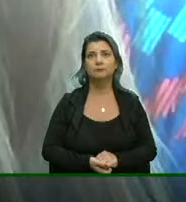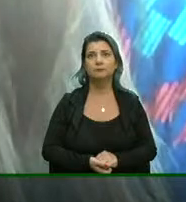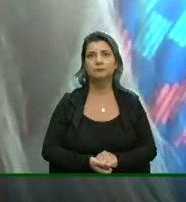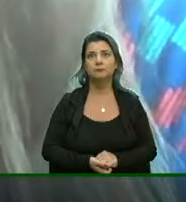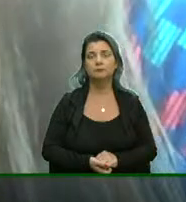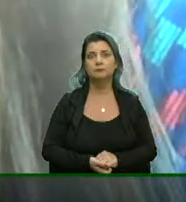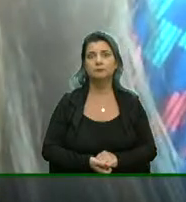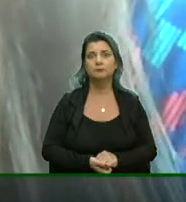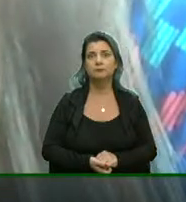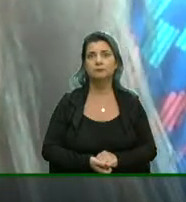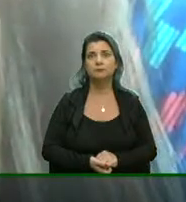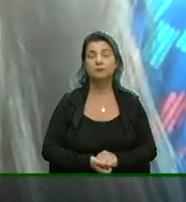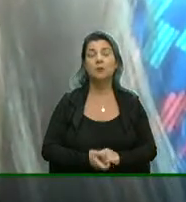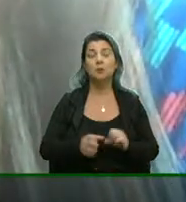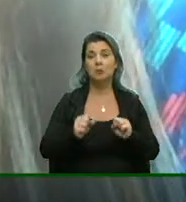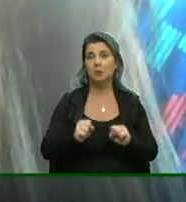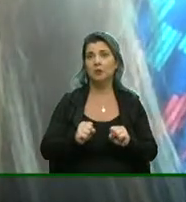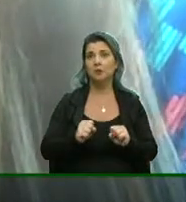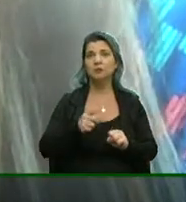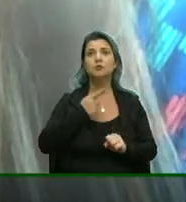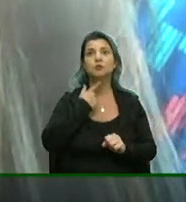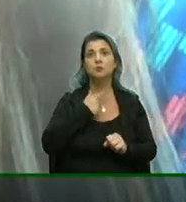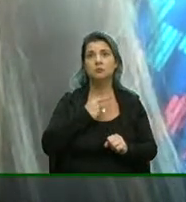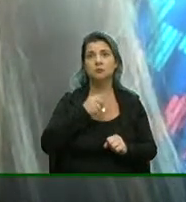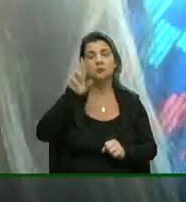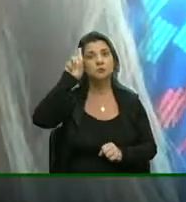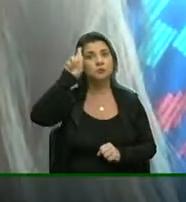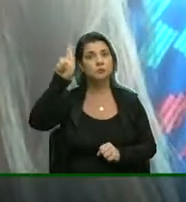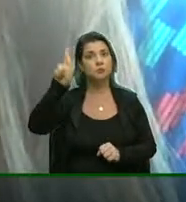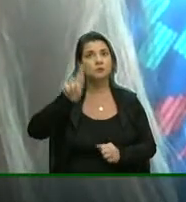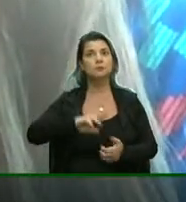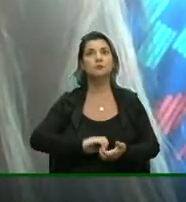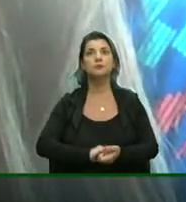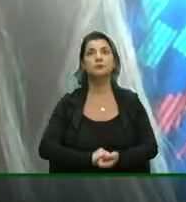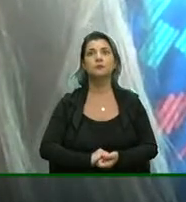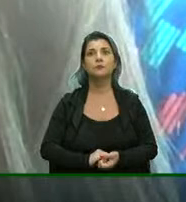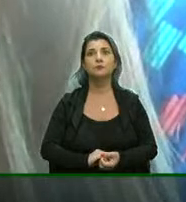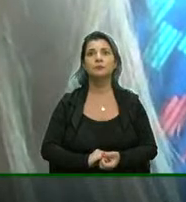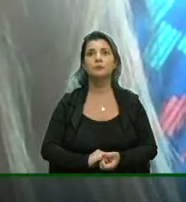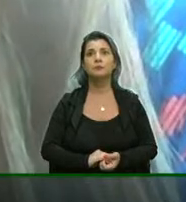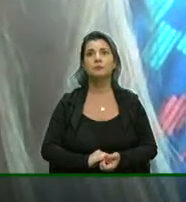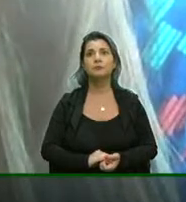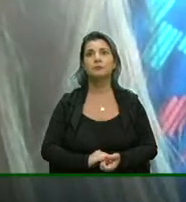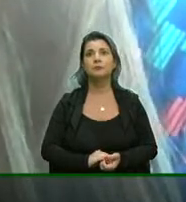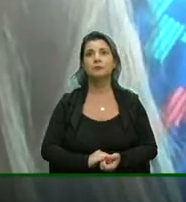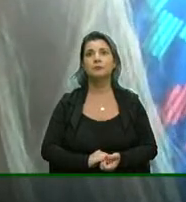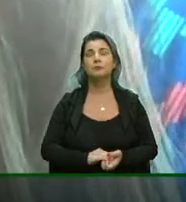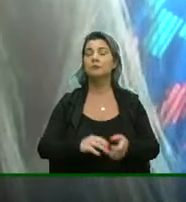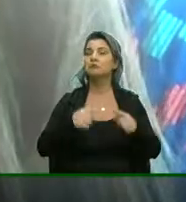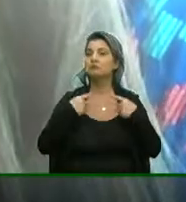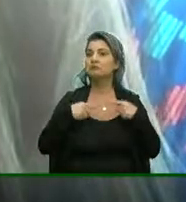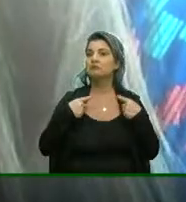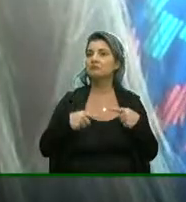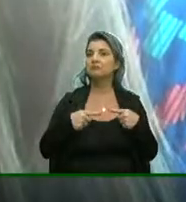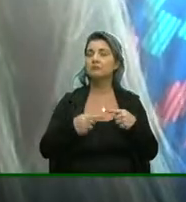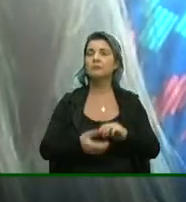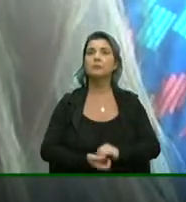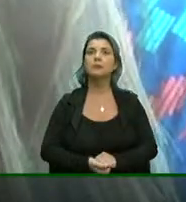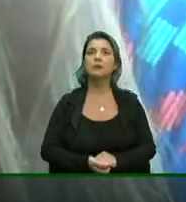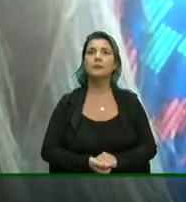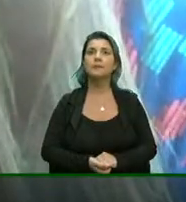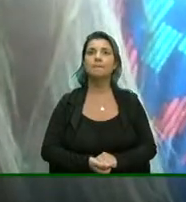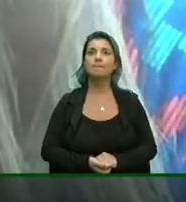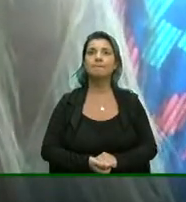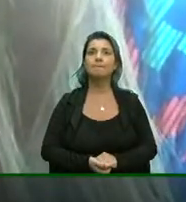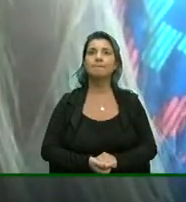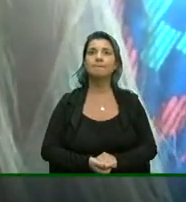Gabriel. Eu gostaria que o senhor, se não tenha a resposta, que levasse isso para uma discussão.